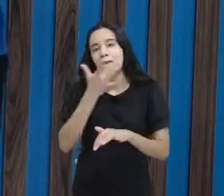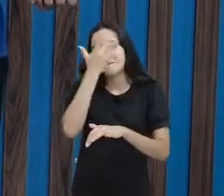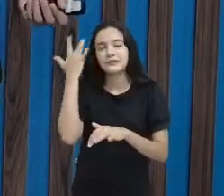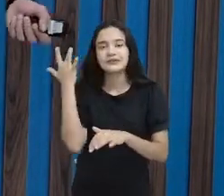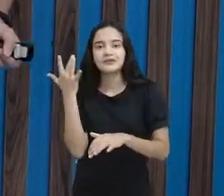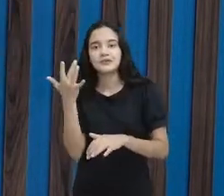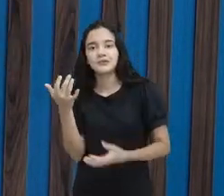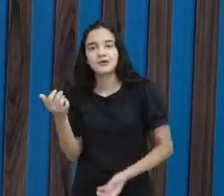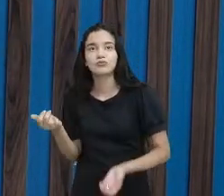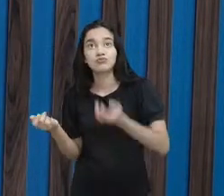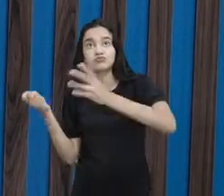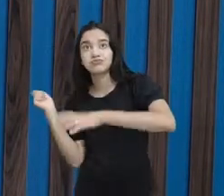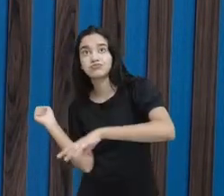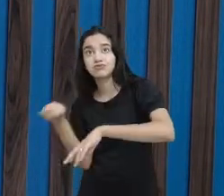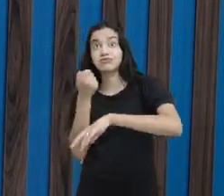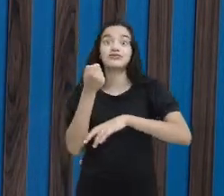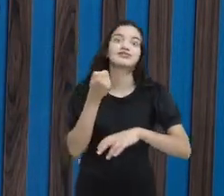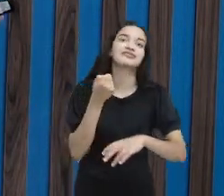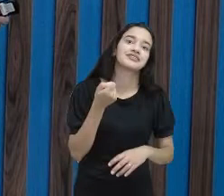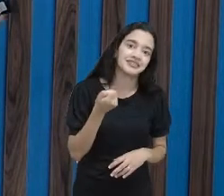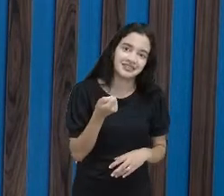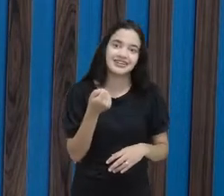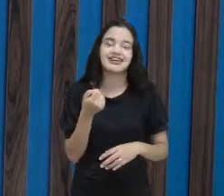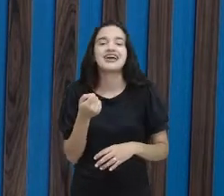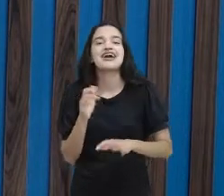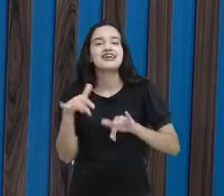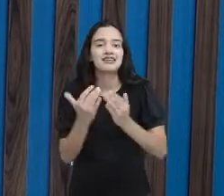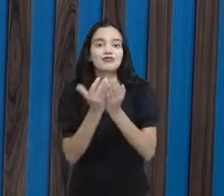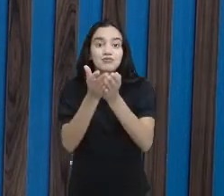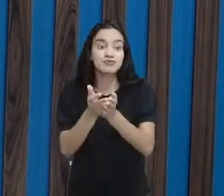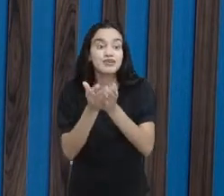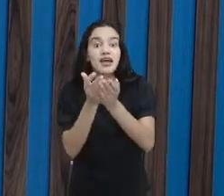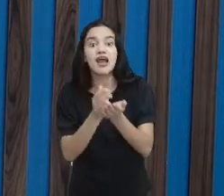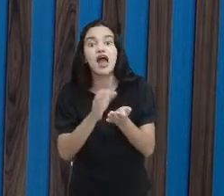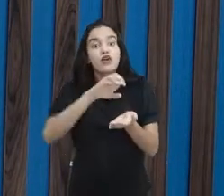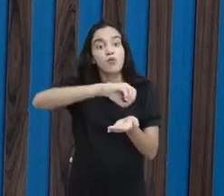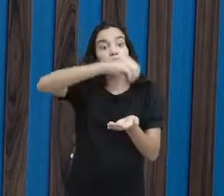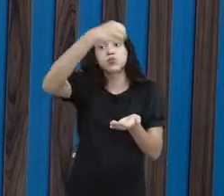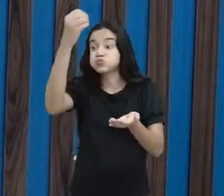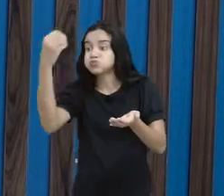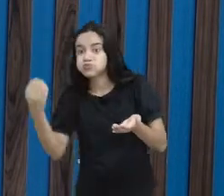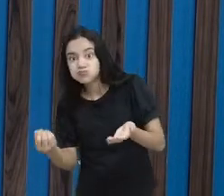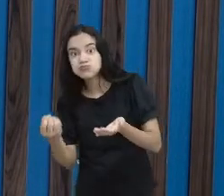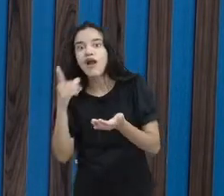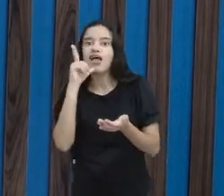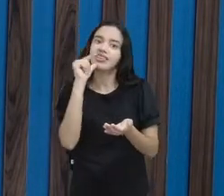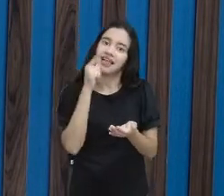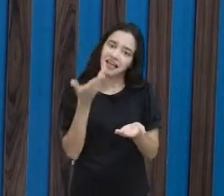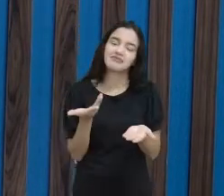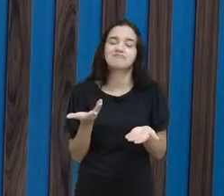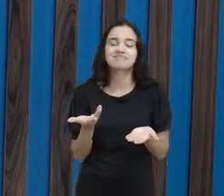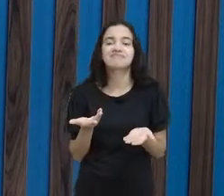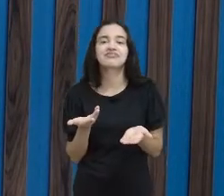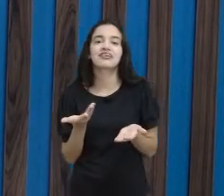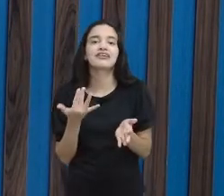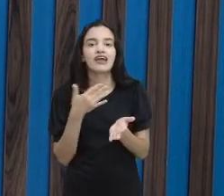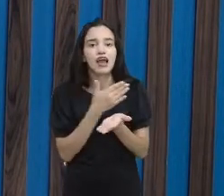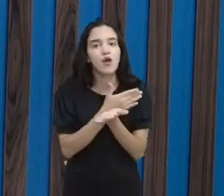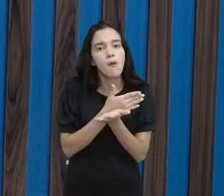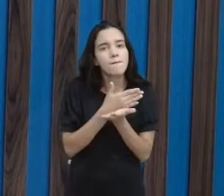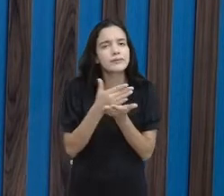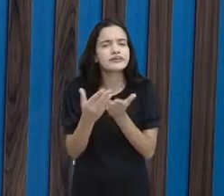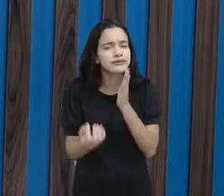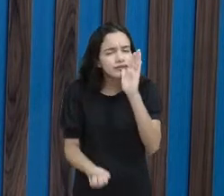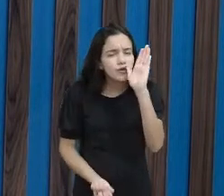lá, a bola vai embora para a água, nunca vai ver, né? Então, eles usavam esse espaço e foi aí quando eles